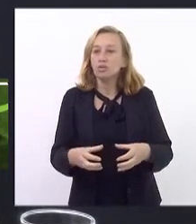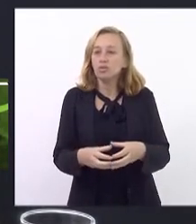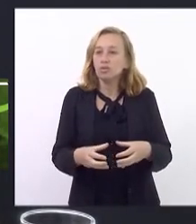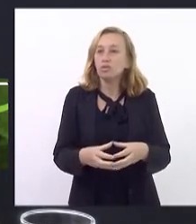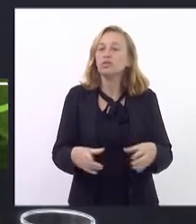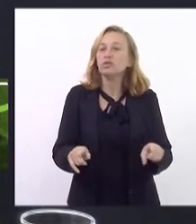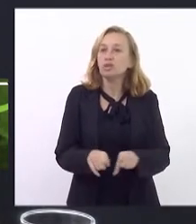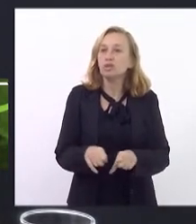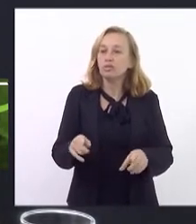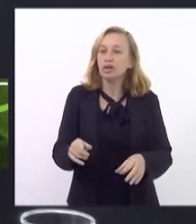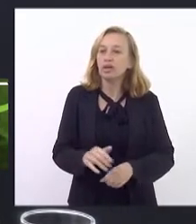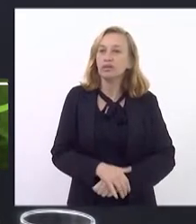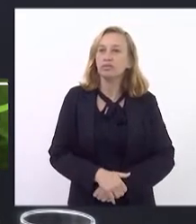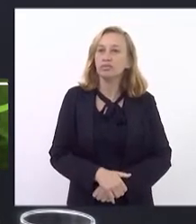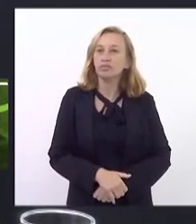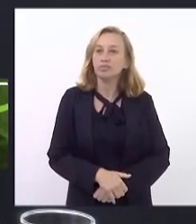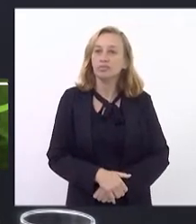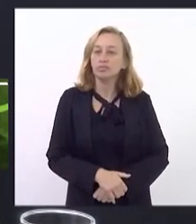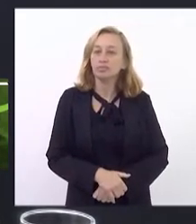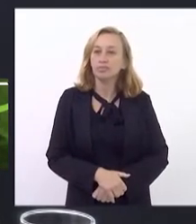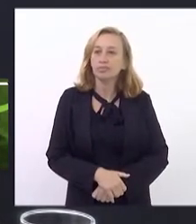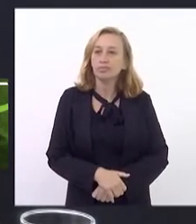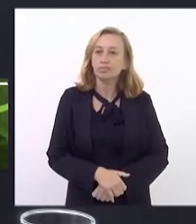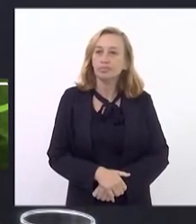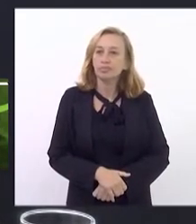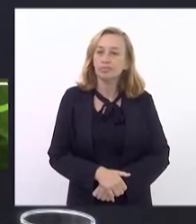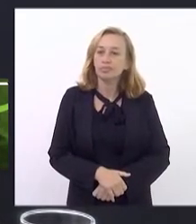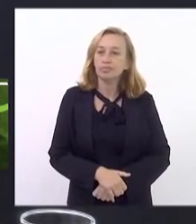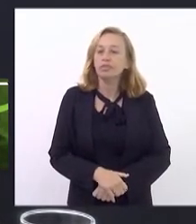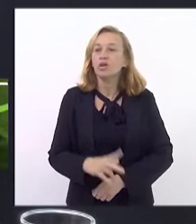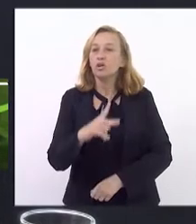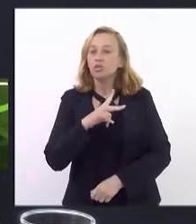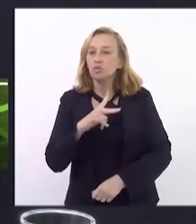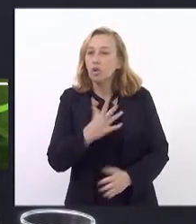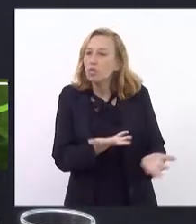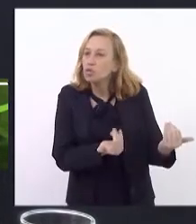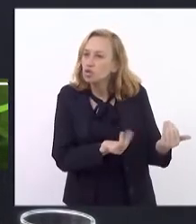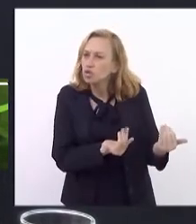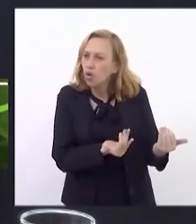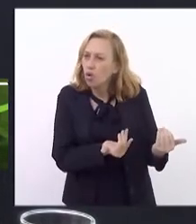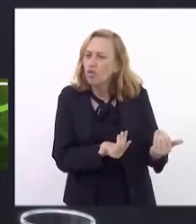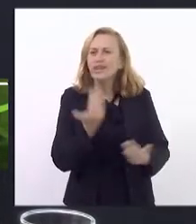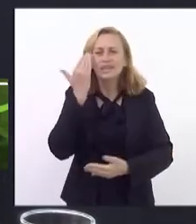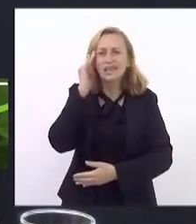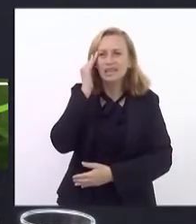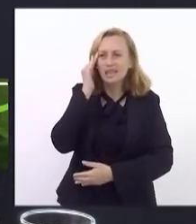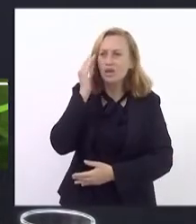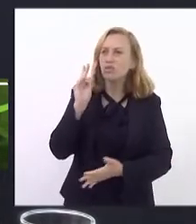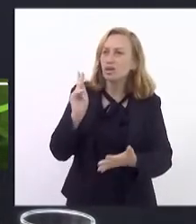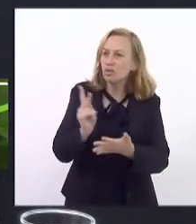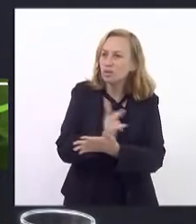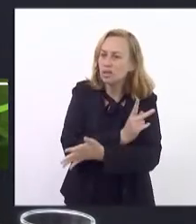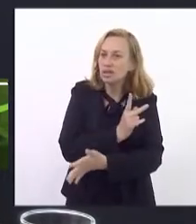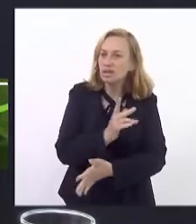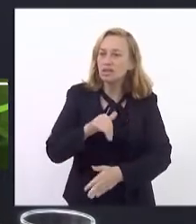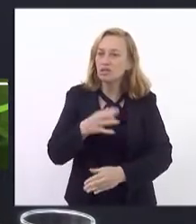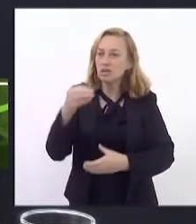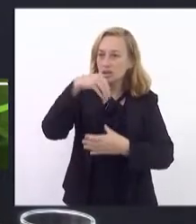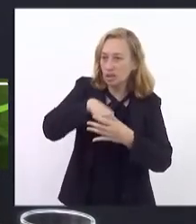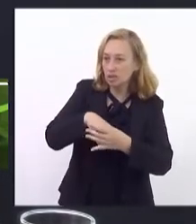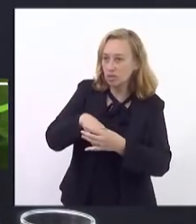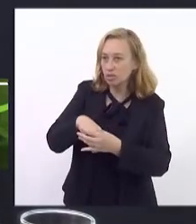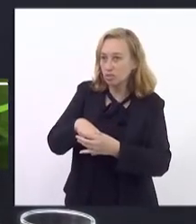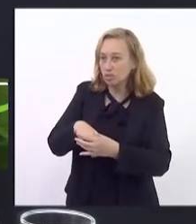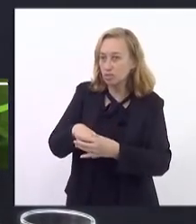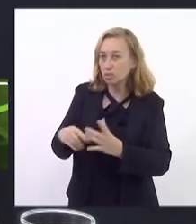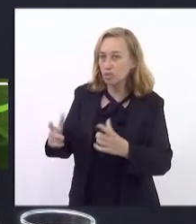ele também seja capaz de do próprio jovem entender o que está acontecendo dentro do território dele. Então,